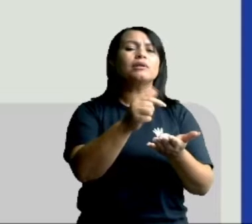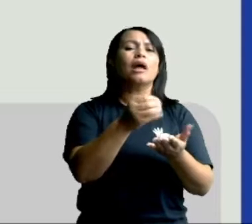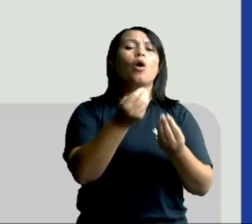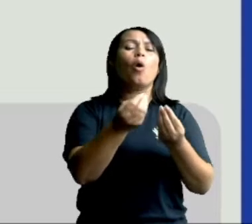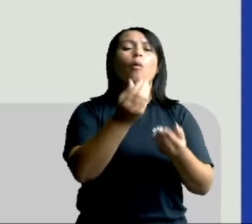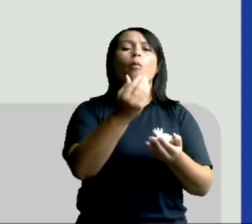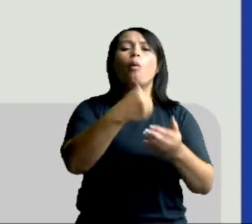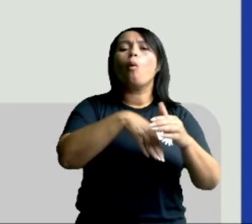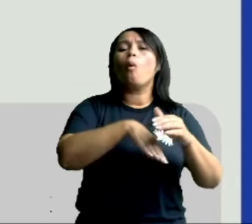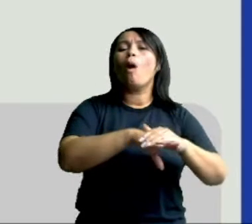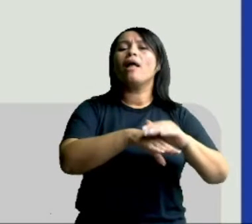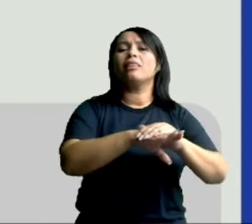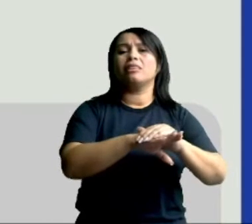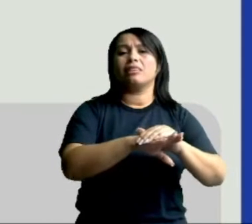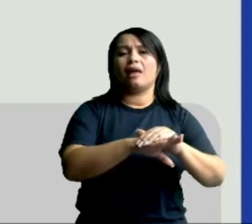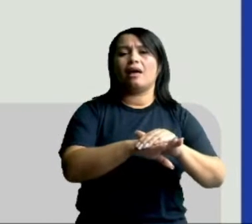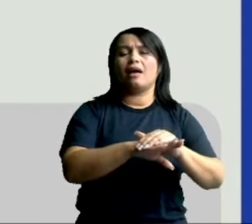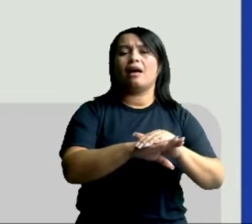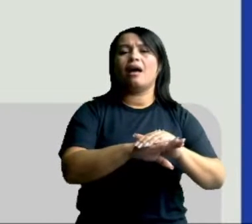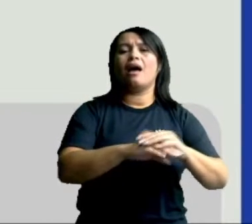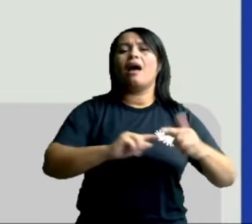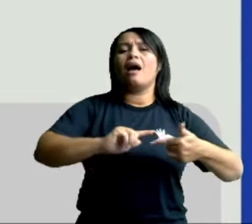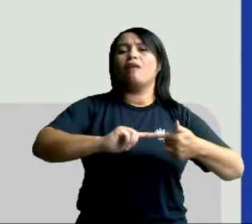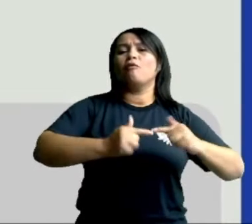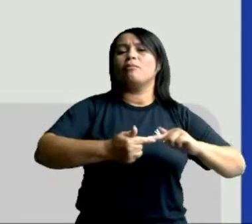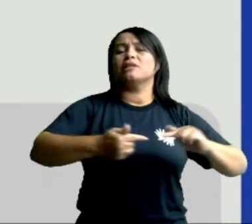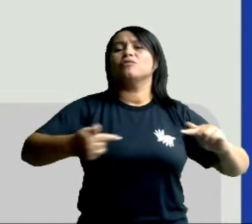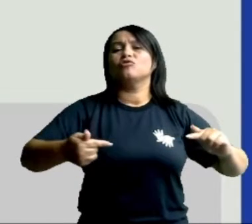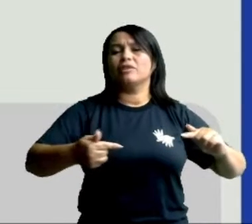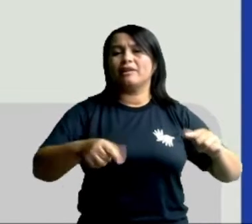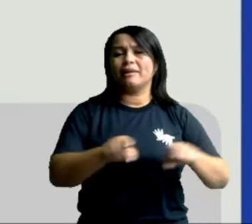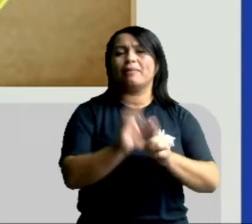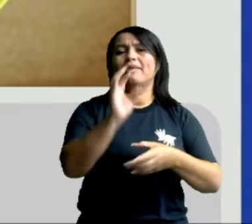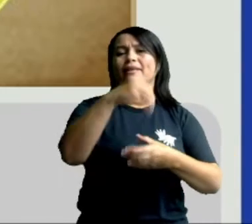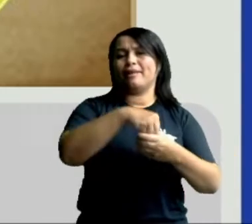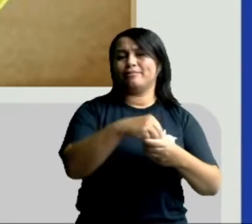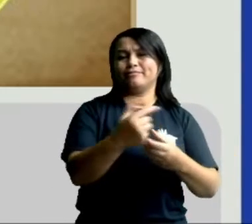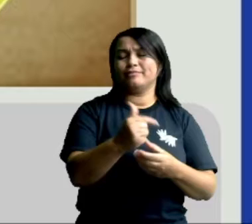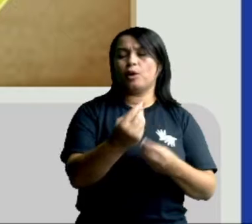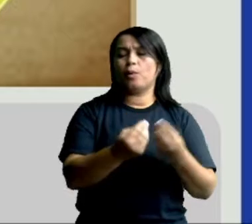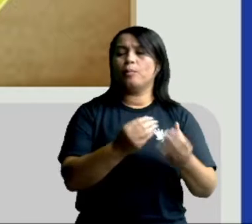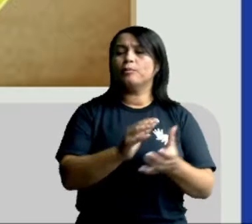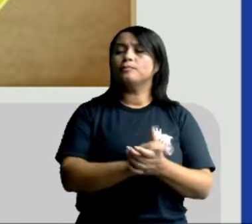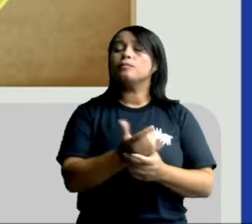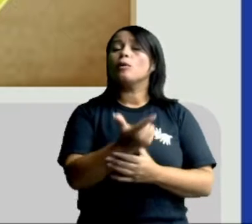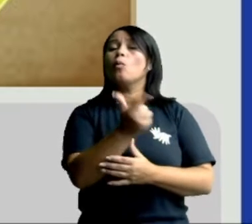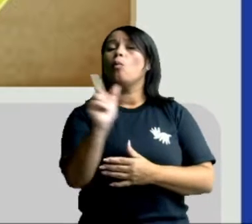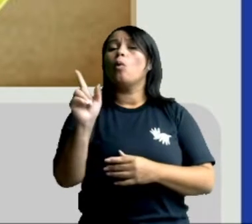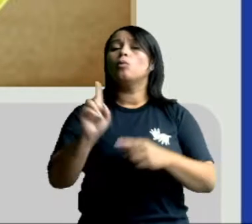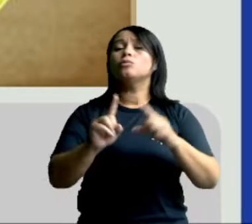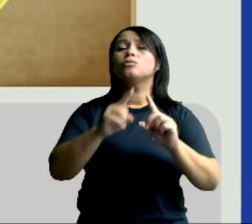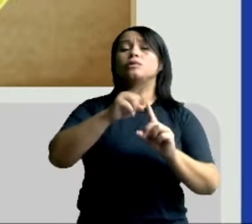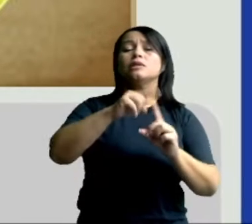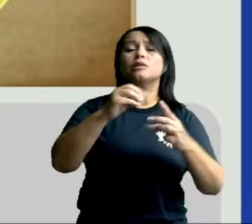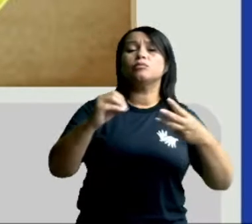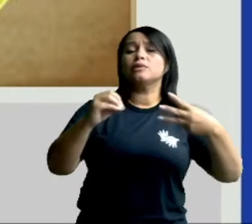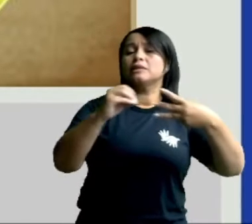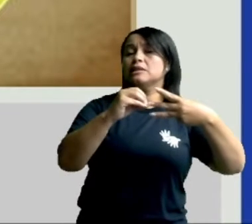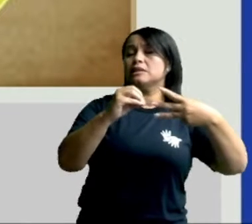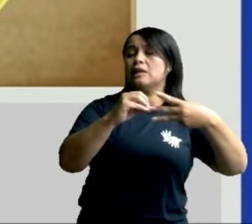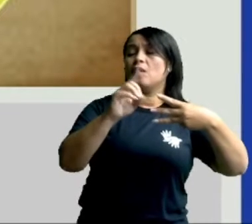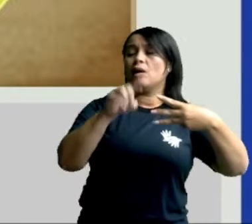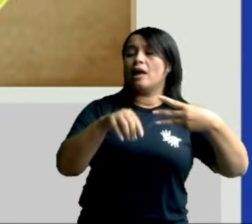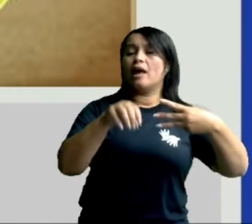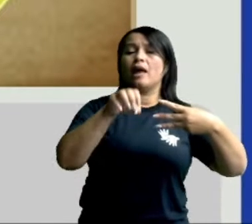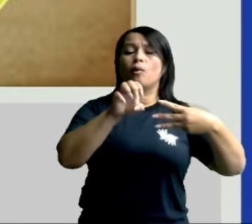que guarda a informação genética, certo, da célula. O outro tipo de célula é a